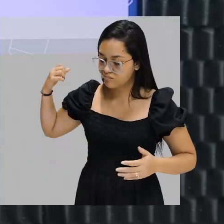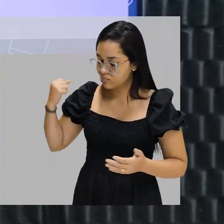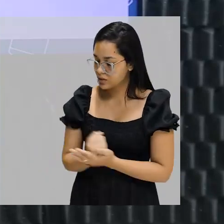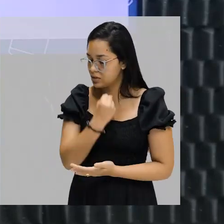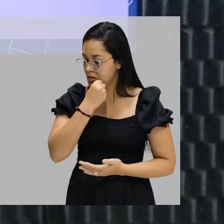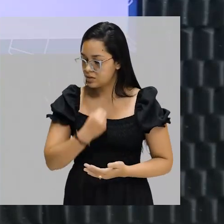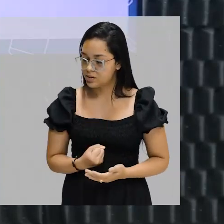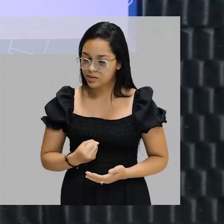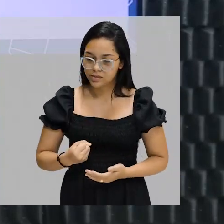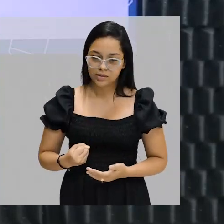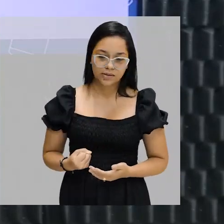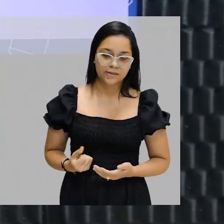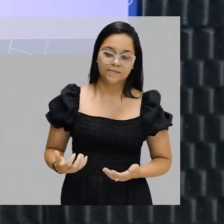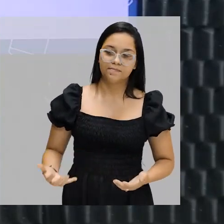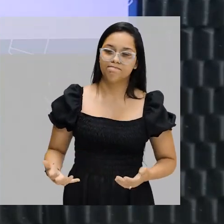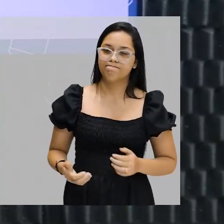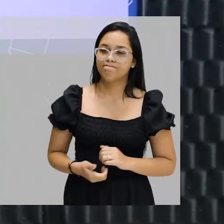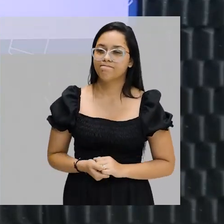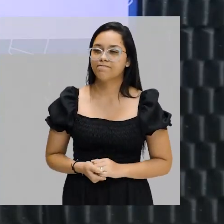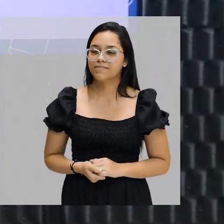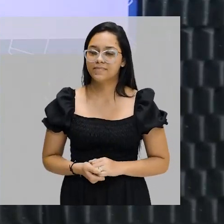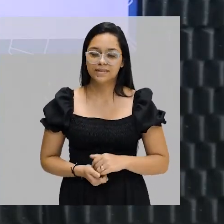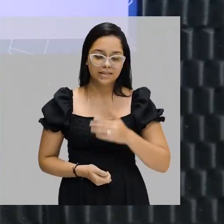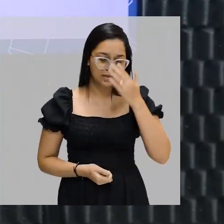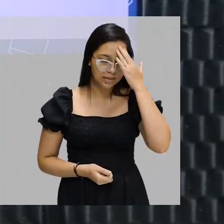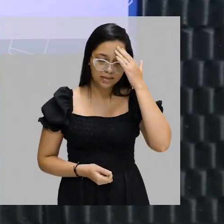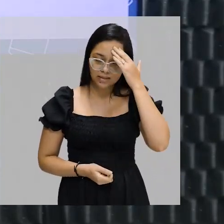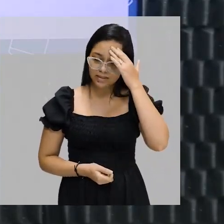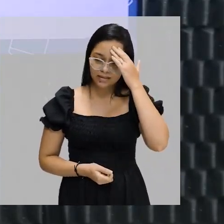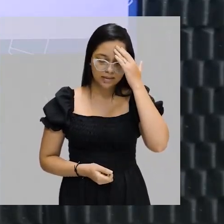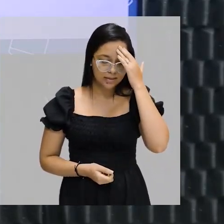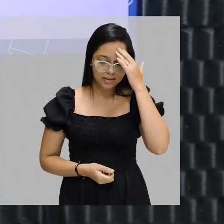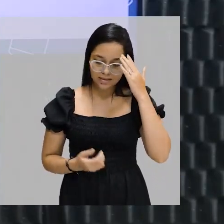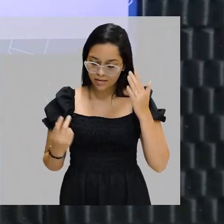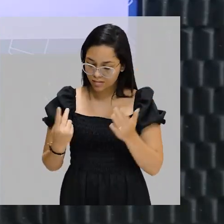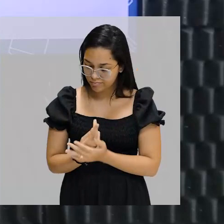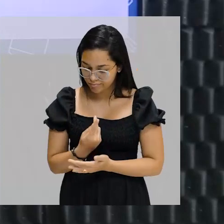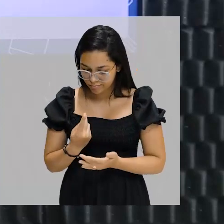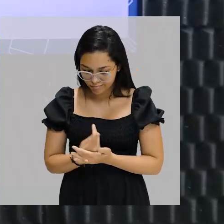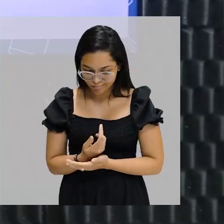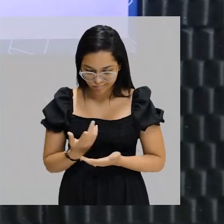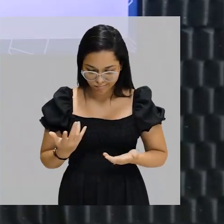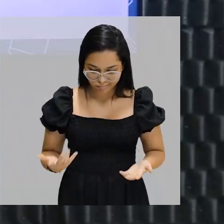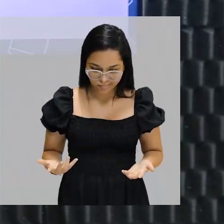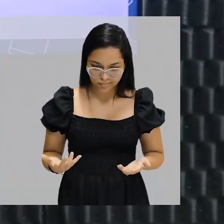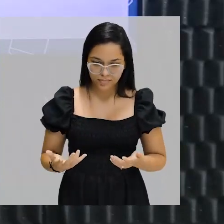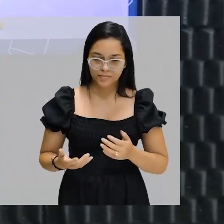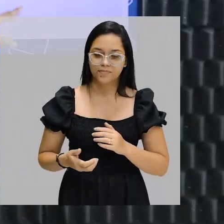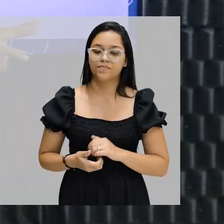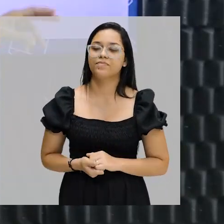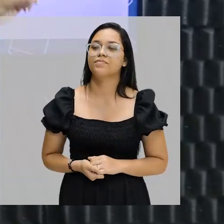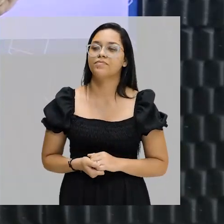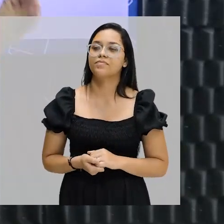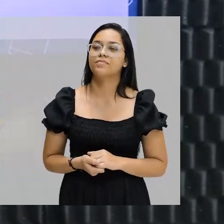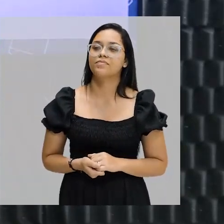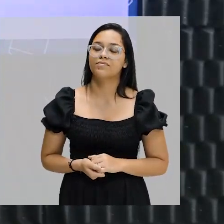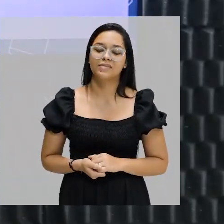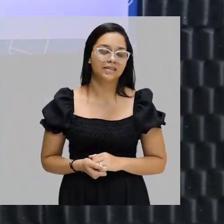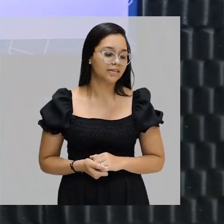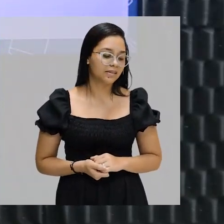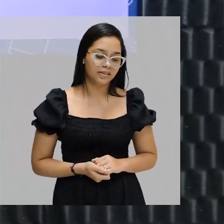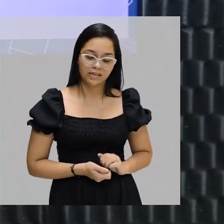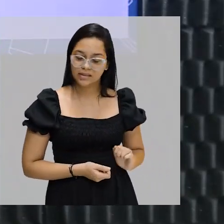certo raios deu certo e também não deu certo essa